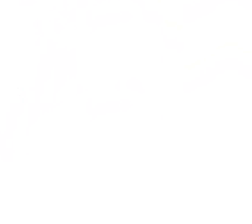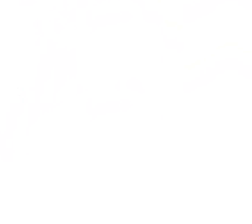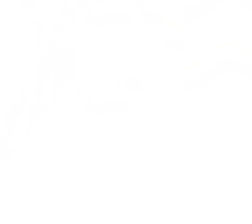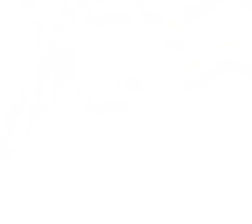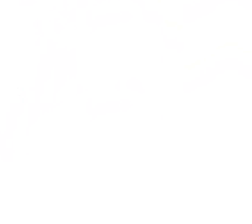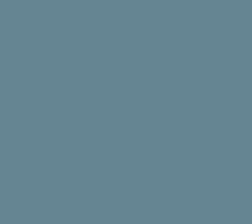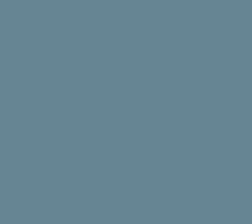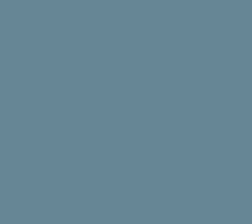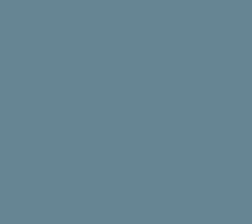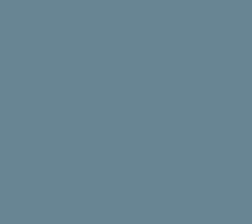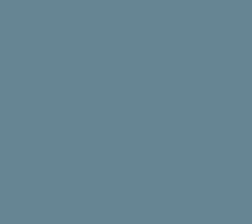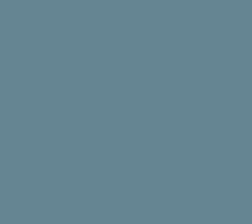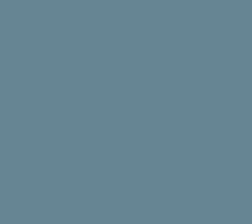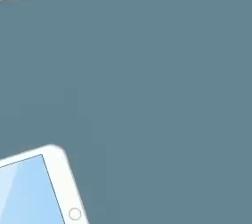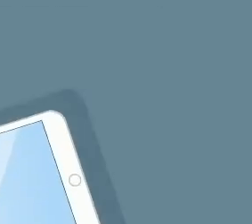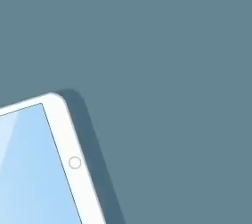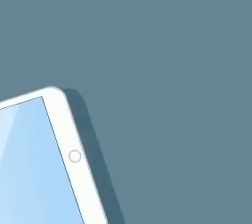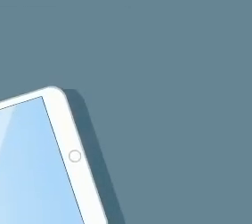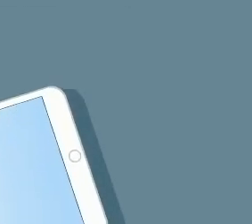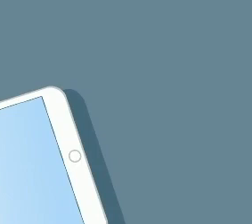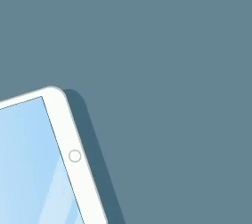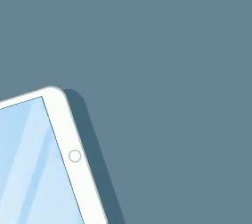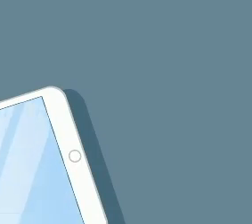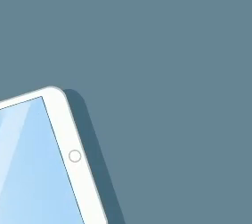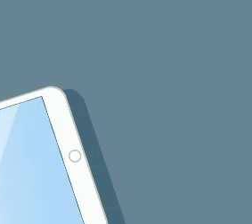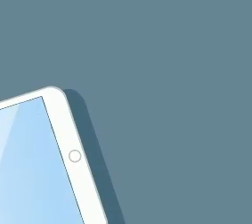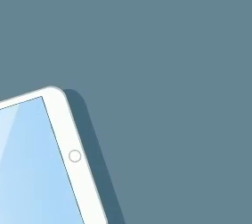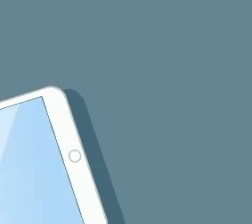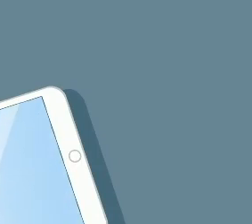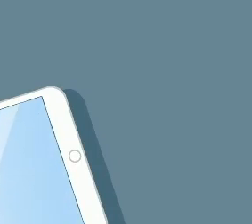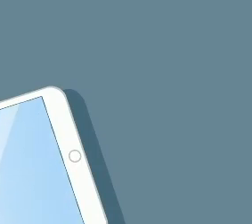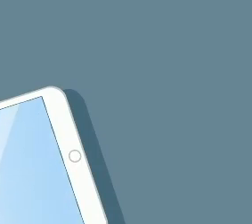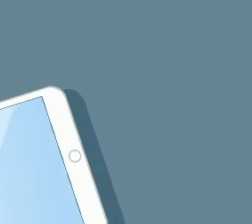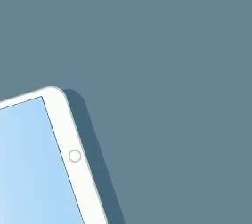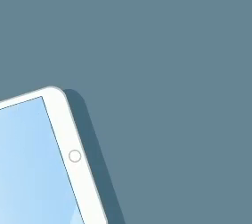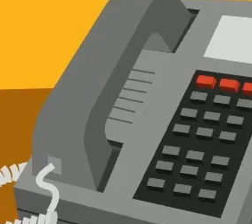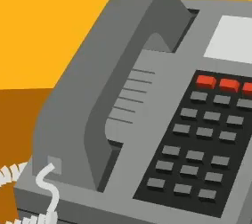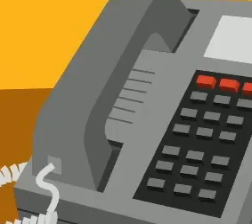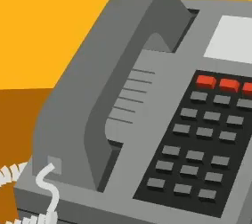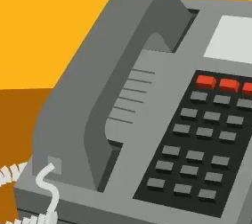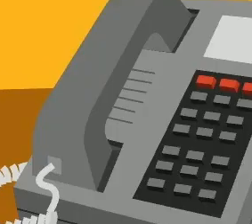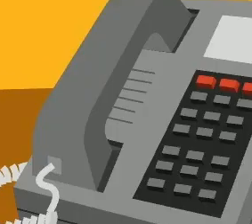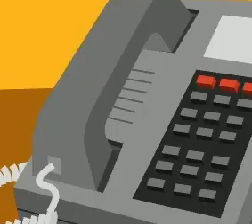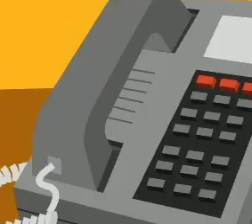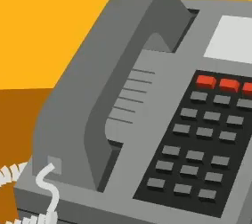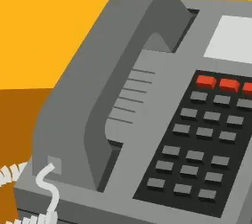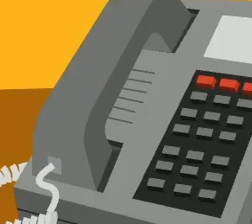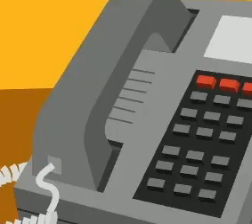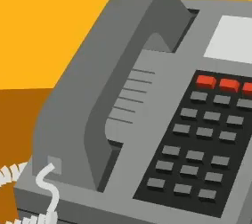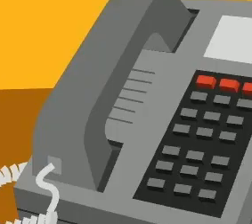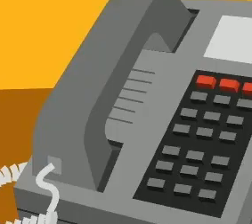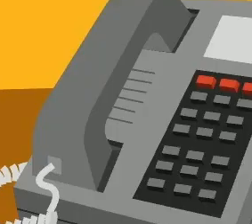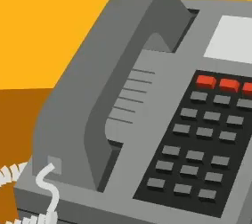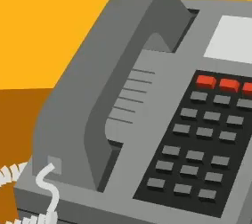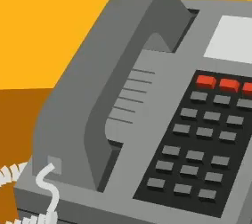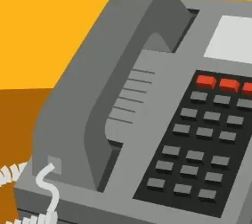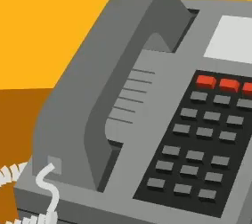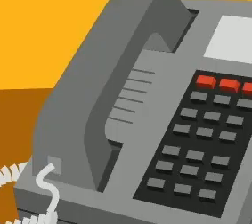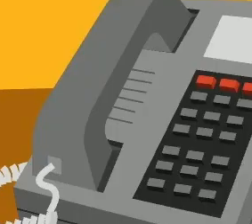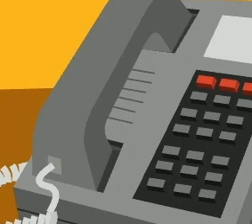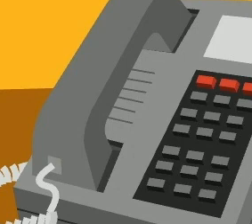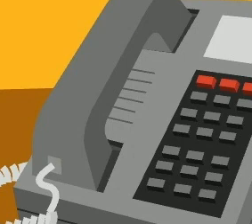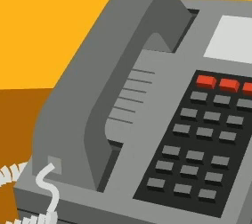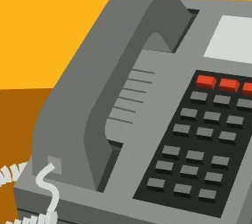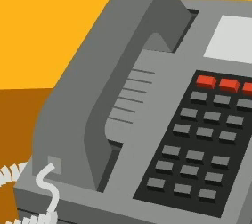aí e aí e aí e o trabalho é o